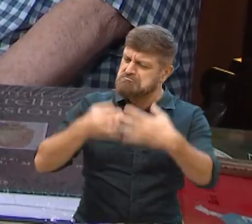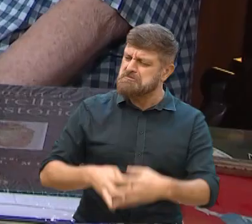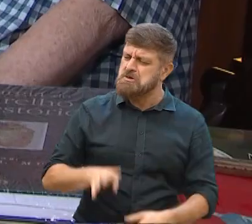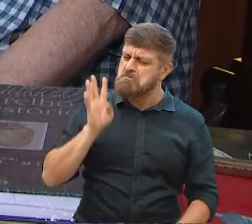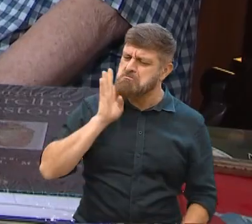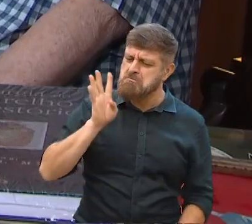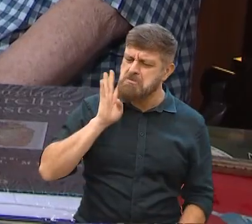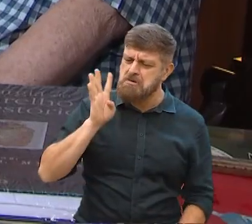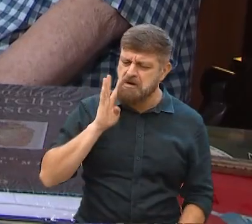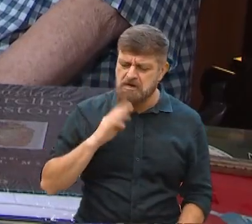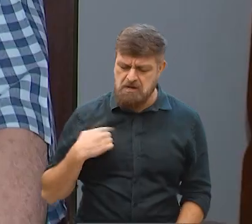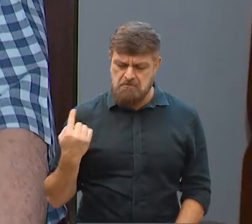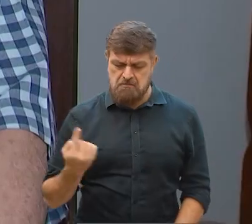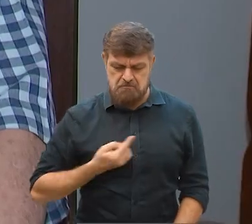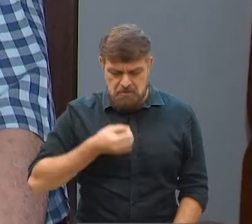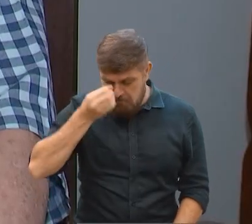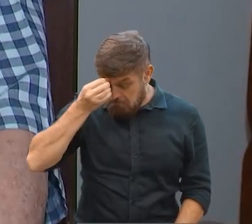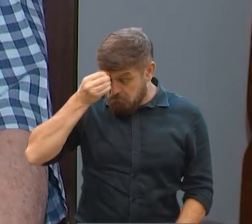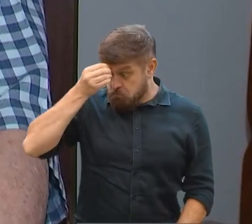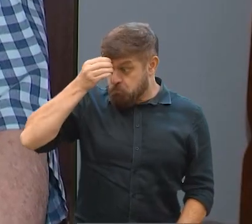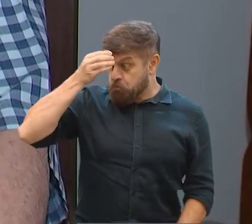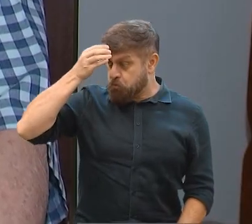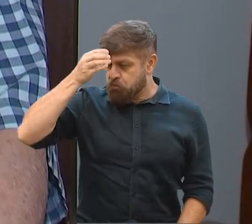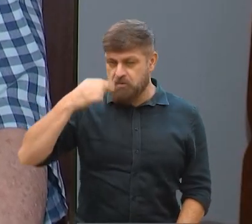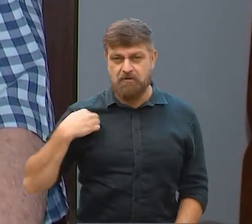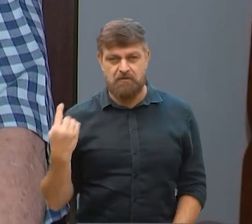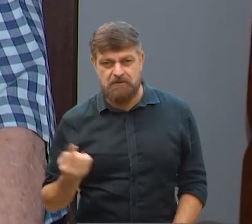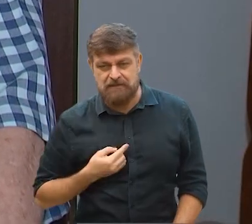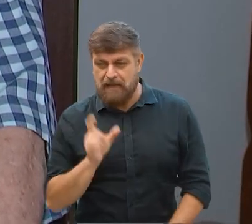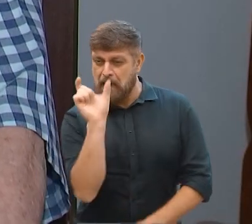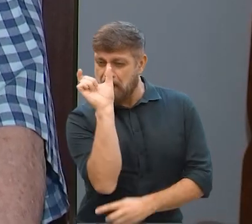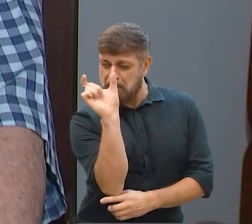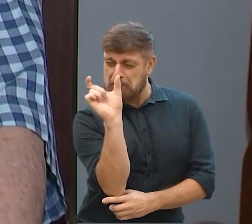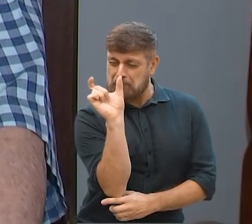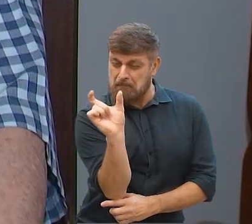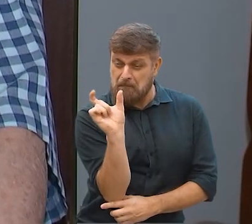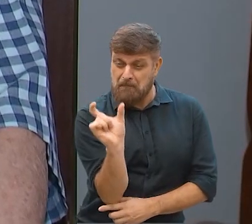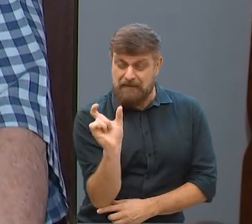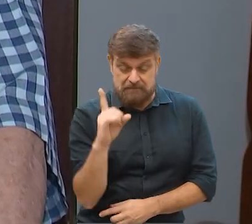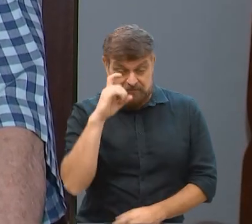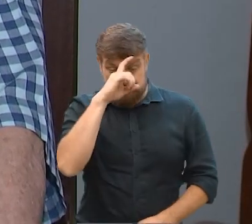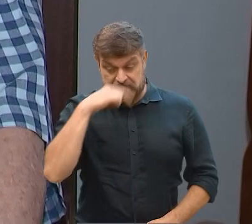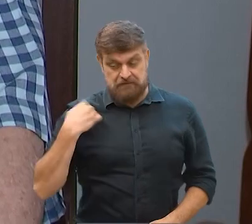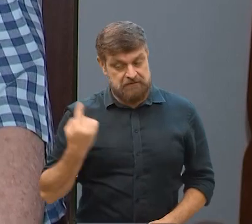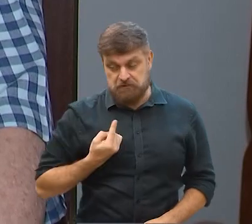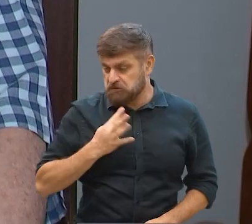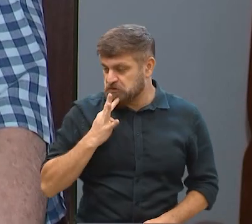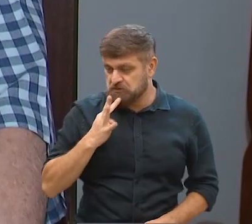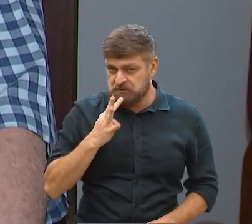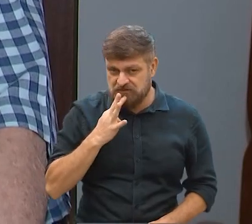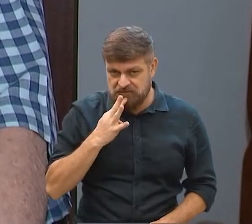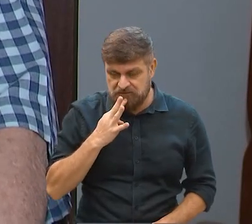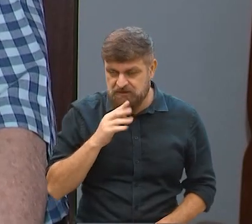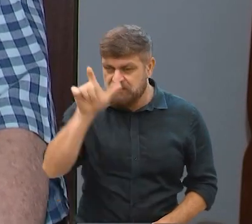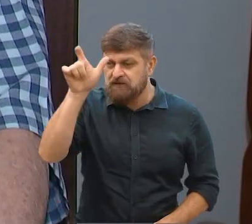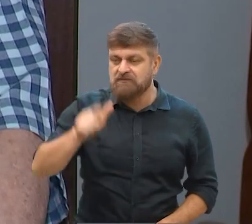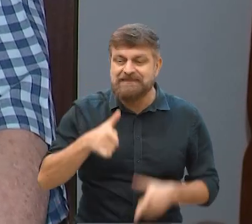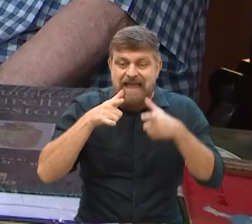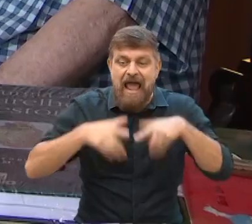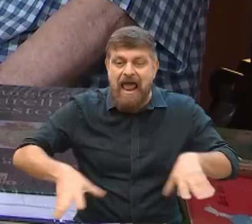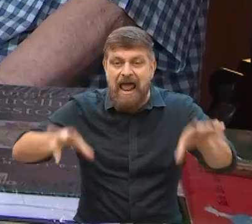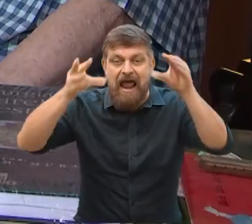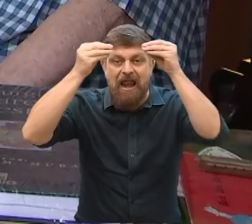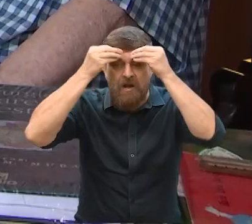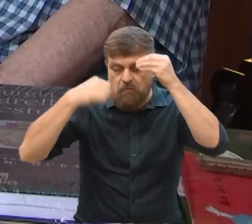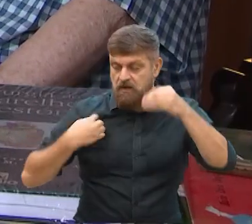hoje, enriqueceu o nosso conhecimento, apesar das nomenclaturas não serem comuns para nós, o senhor usou uma linguagem de